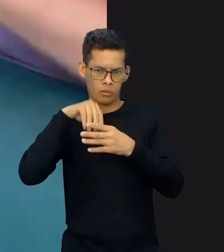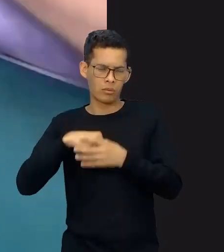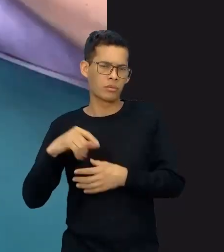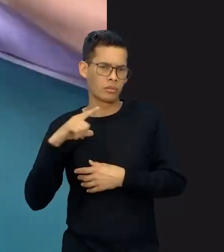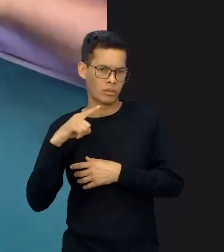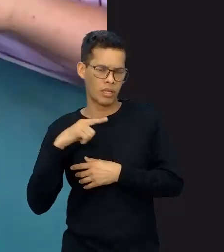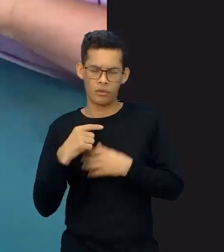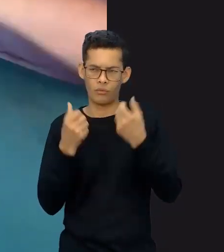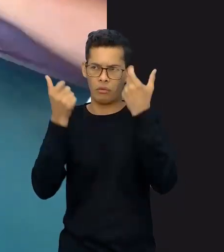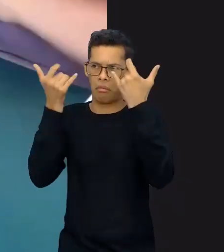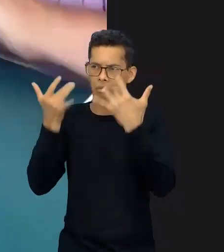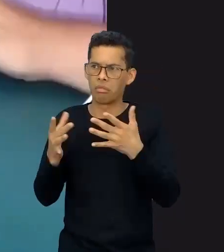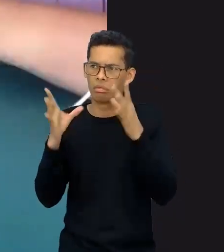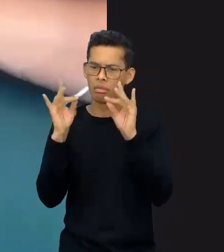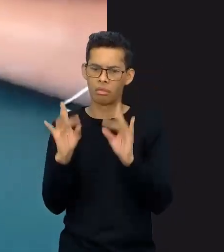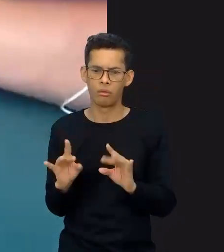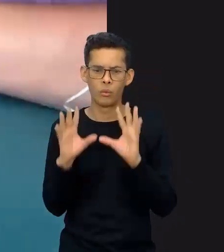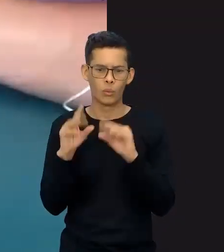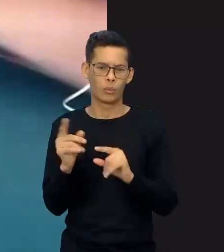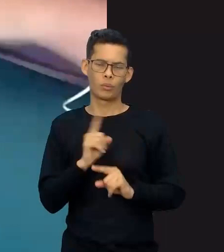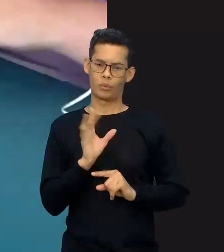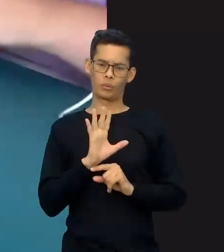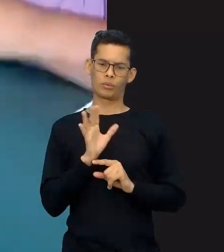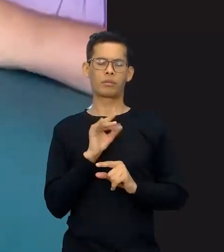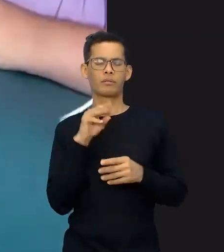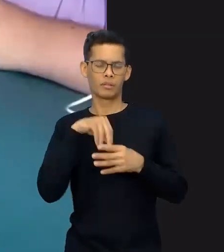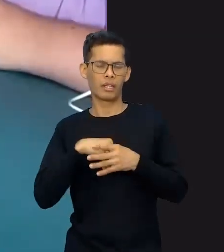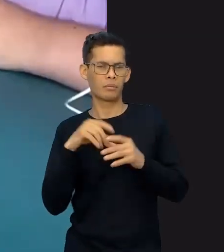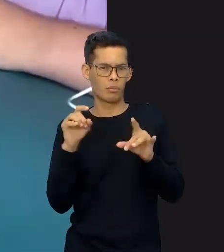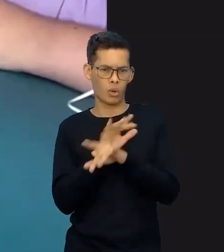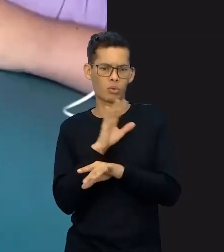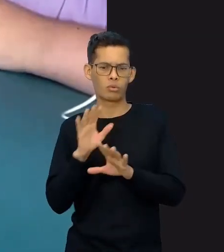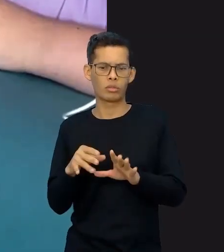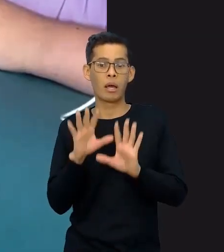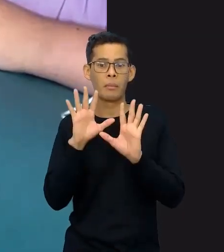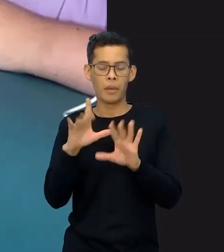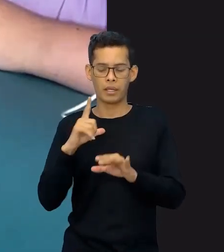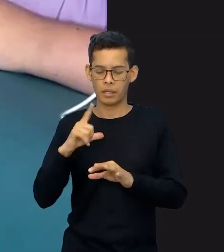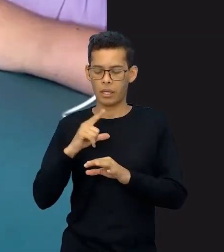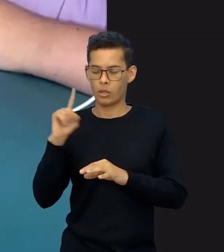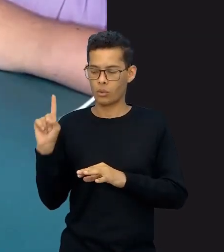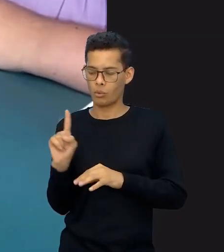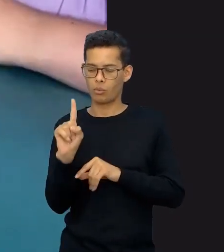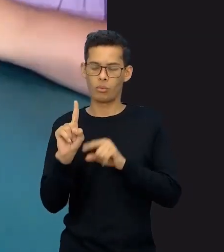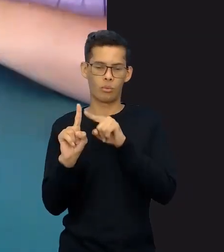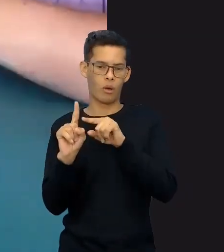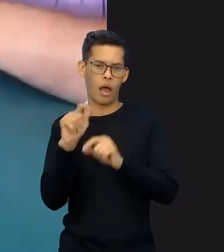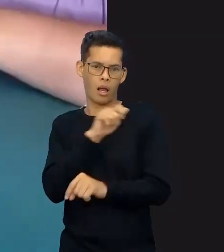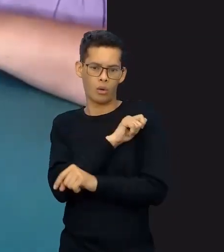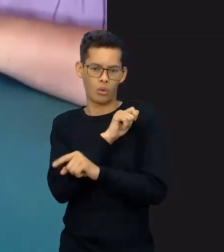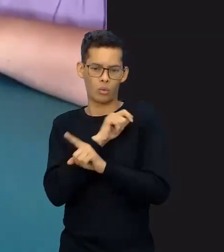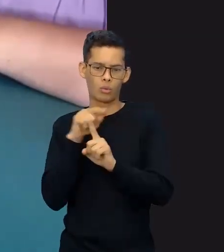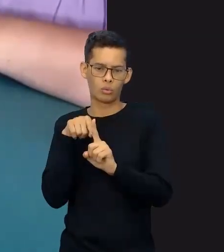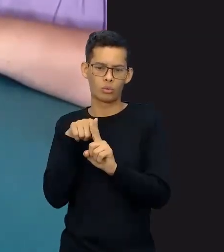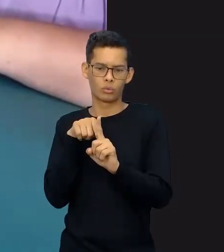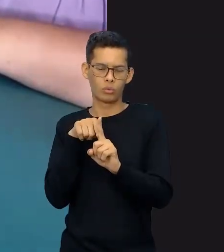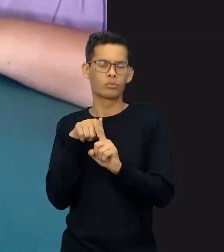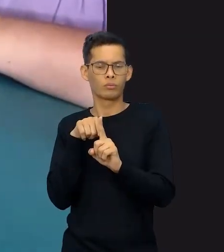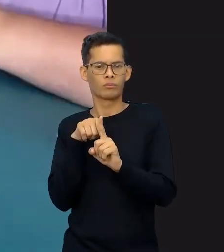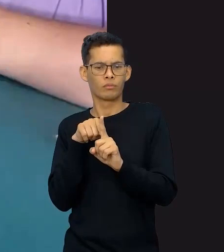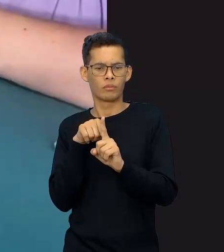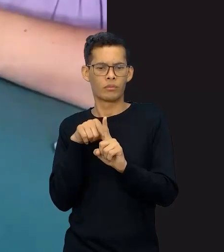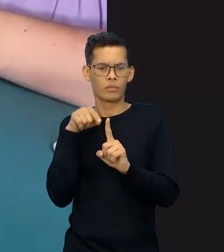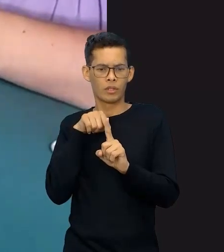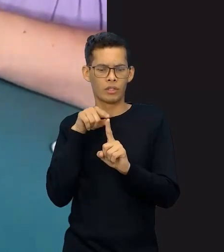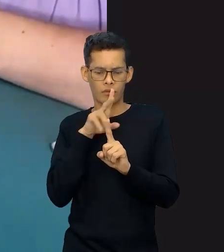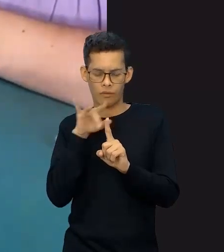aos detalhes, mas, basicamente, a gente vai ter um aluno, tá? Que vai ficar